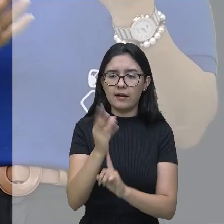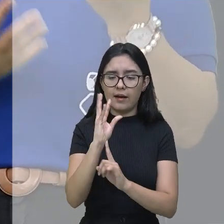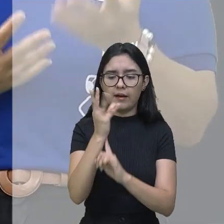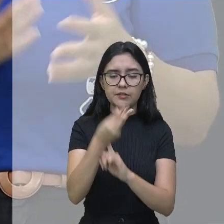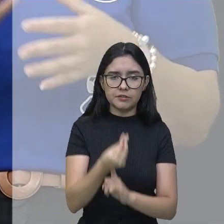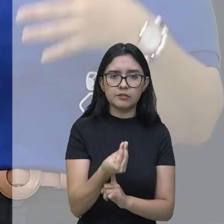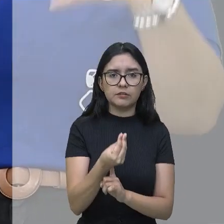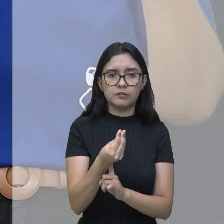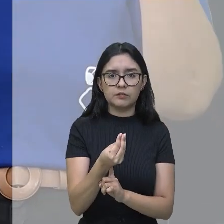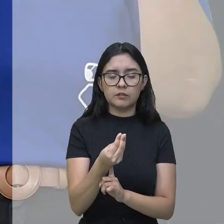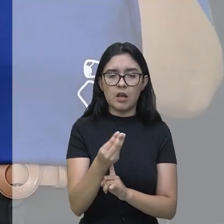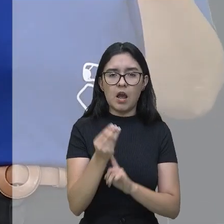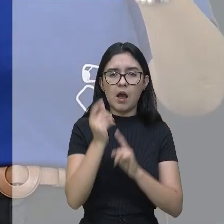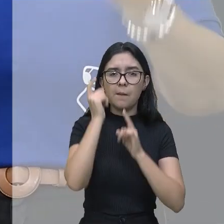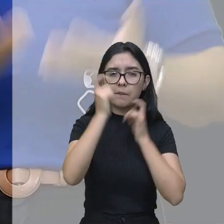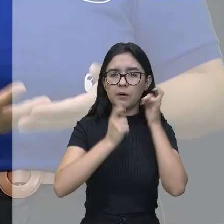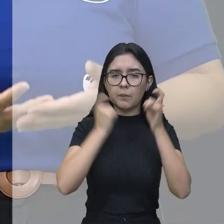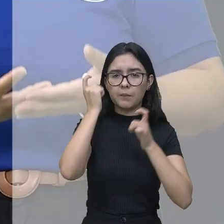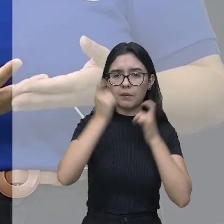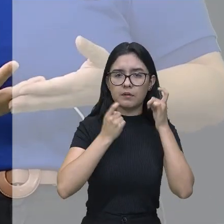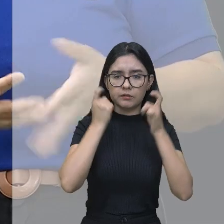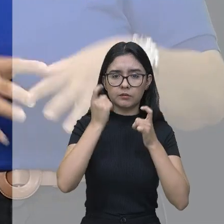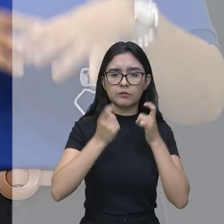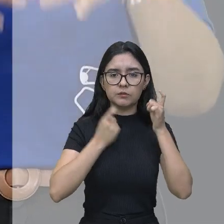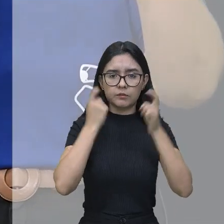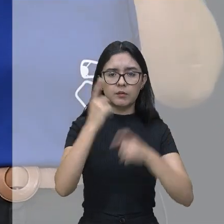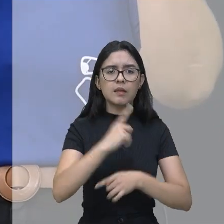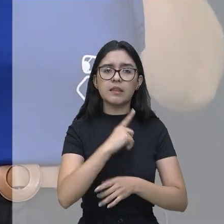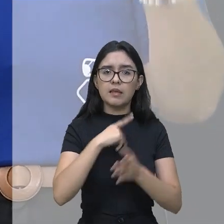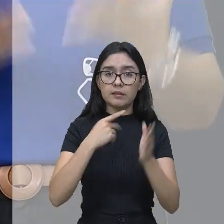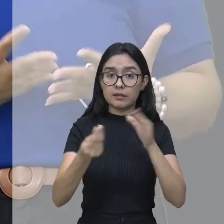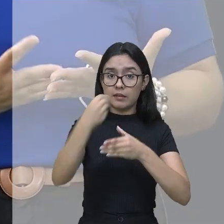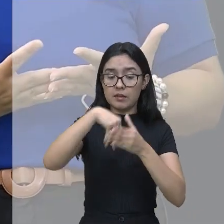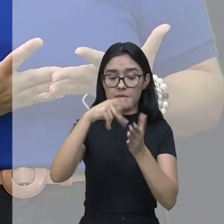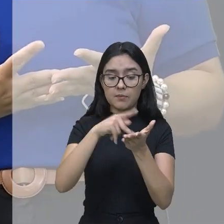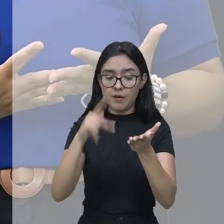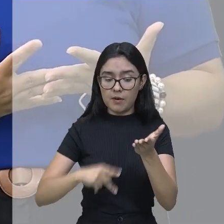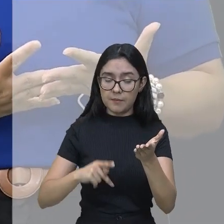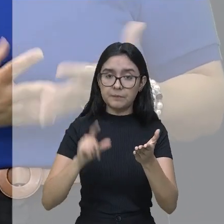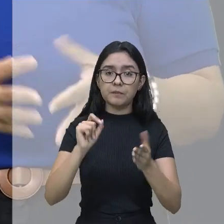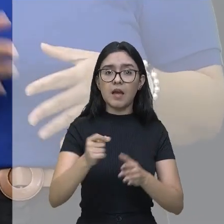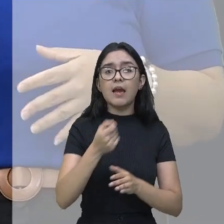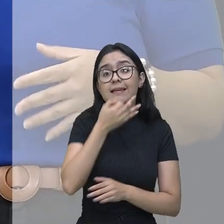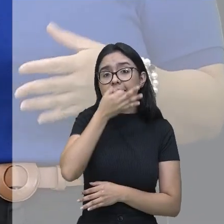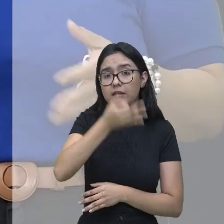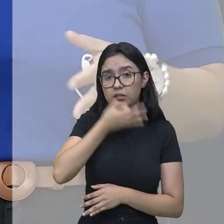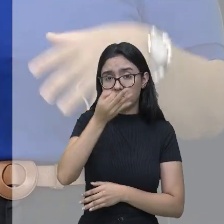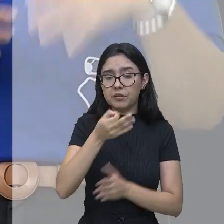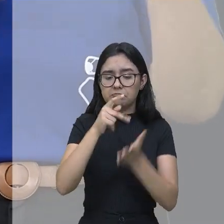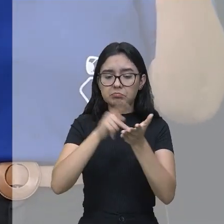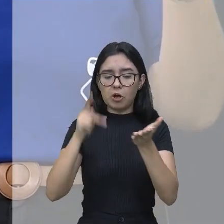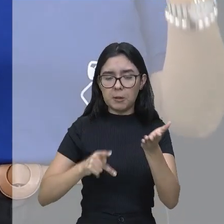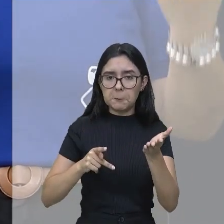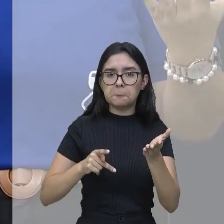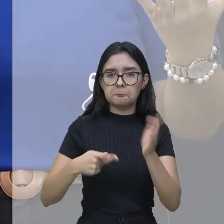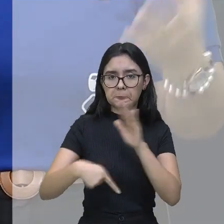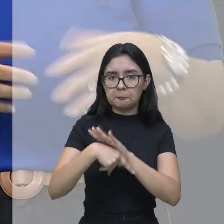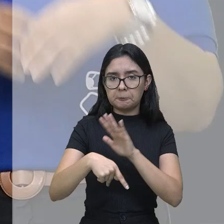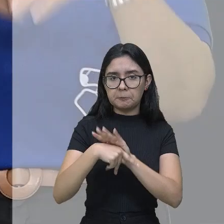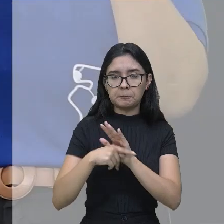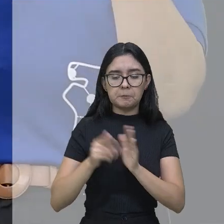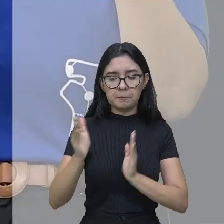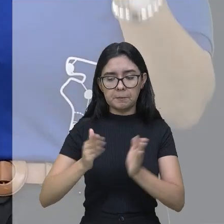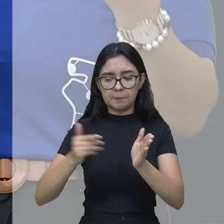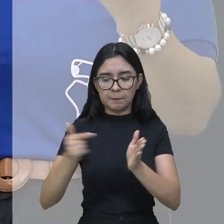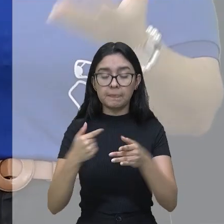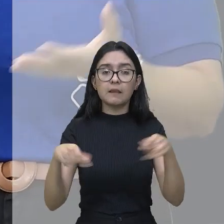essas preocupações formais existirem nos seus poemas, vai ser de uma maneira crítica, tá? E também